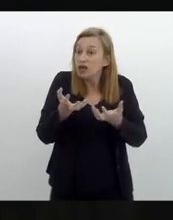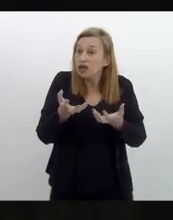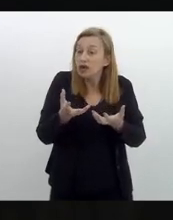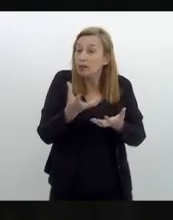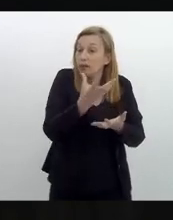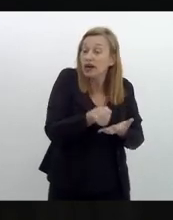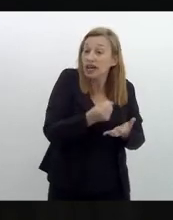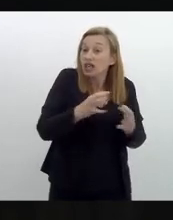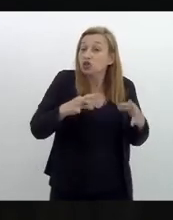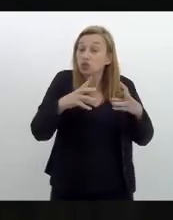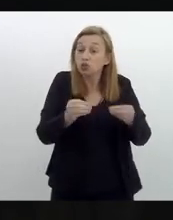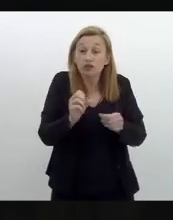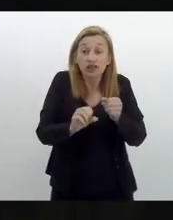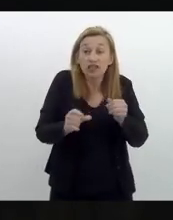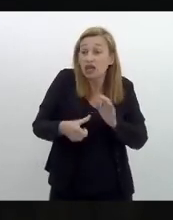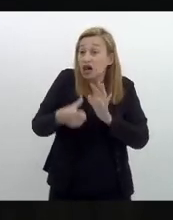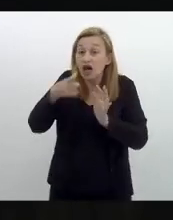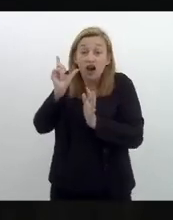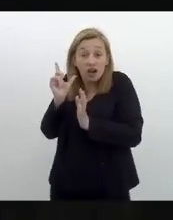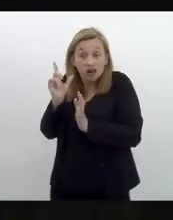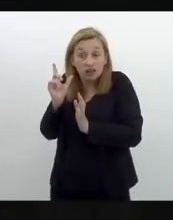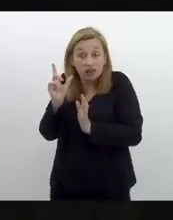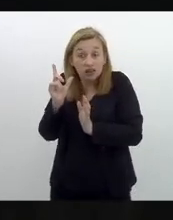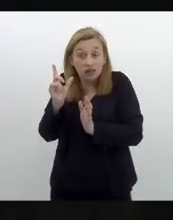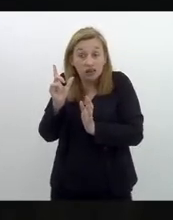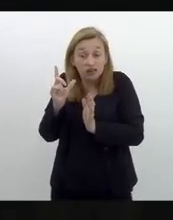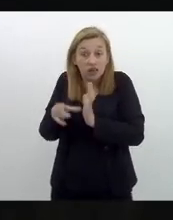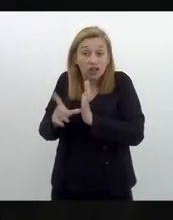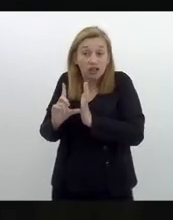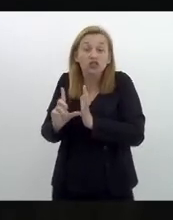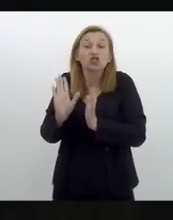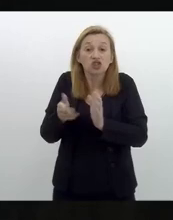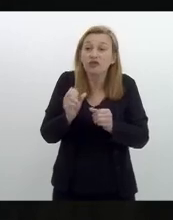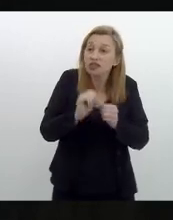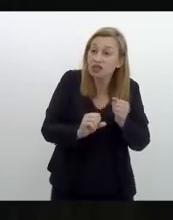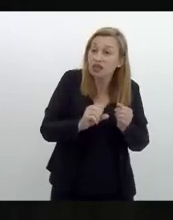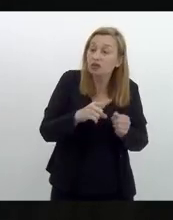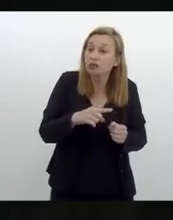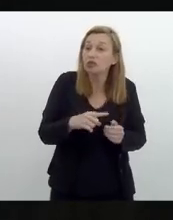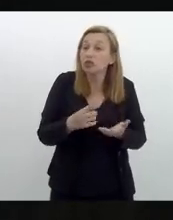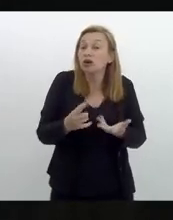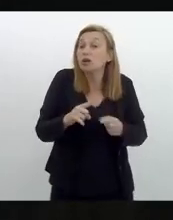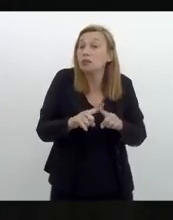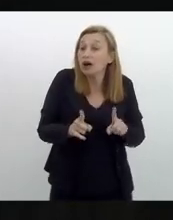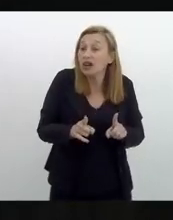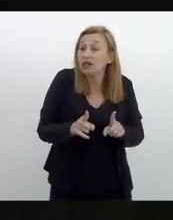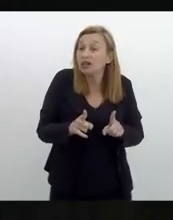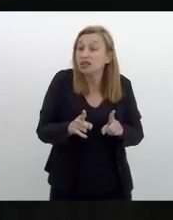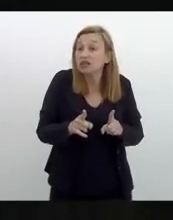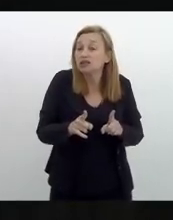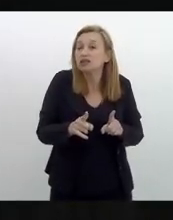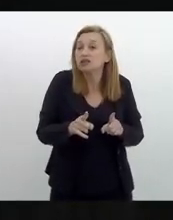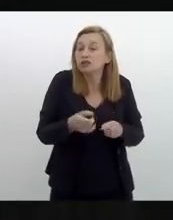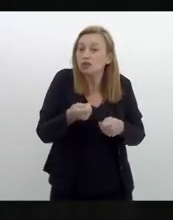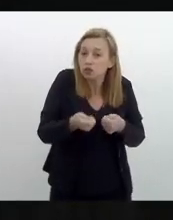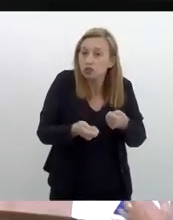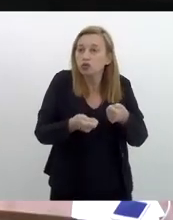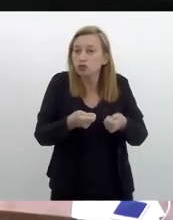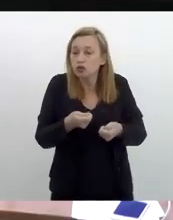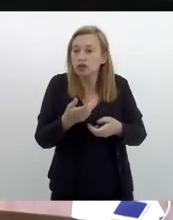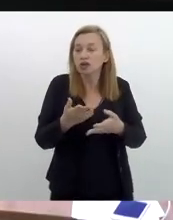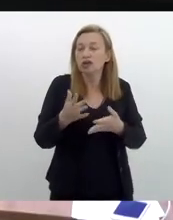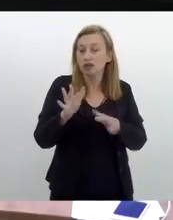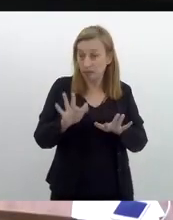era antes nós já fizemos eu sei é porque o fundamento nós estamos em 99.9 só que vamos ceder não estou negando vai mais não estou negando é que o